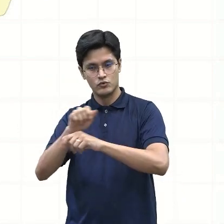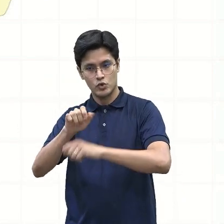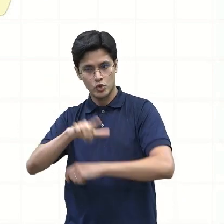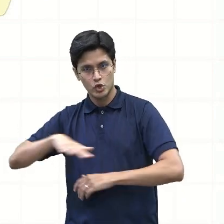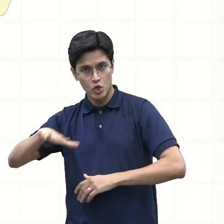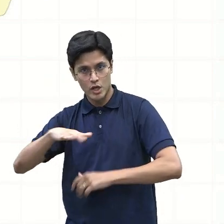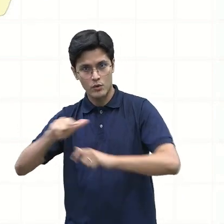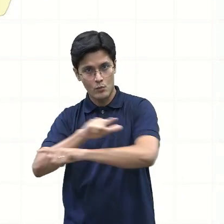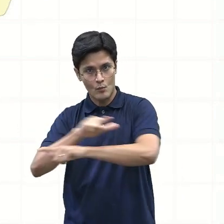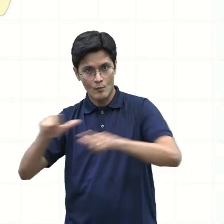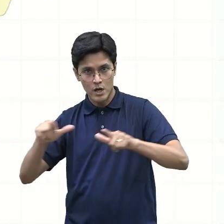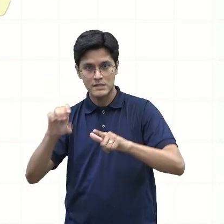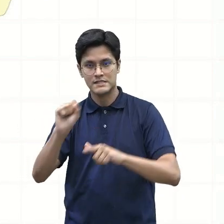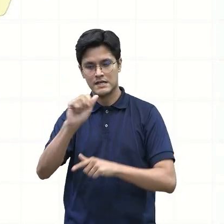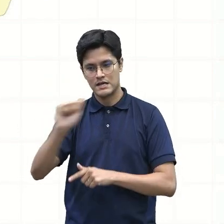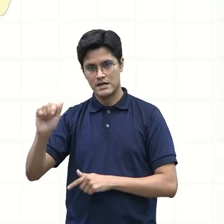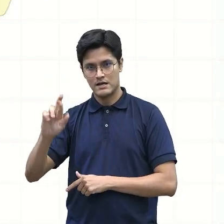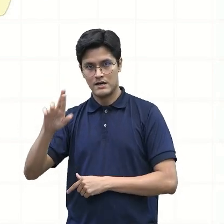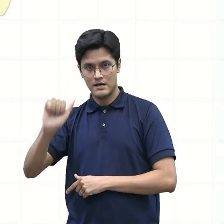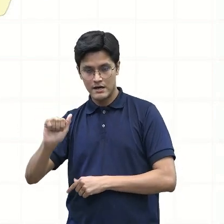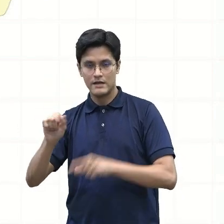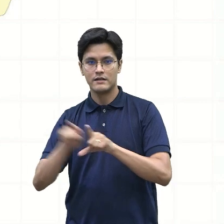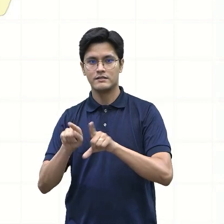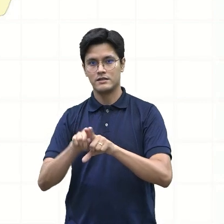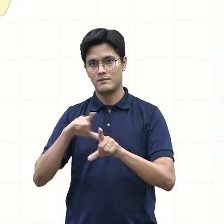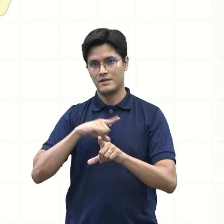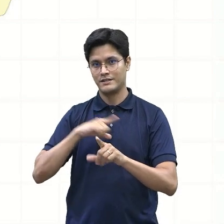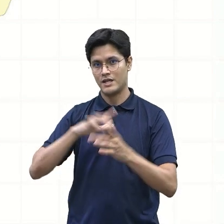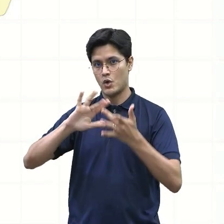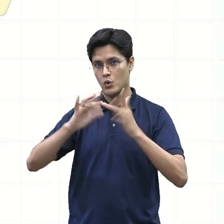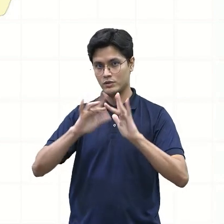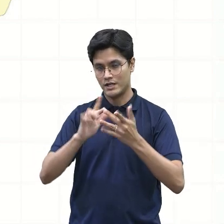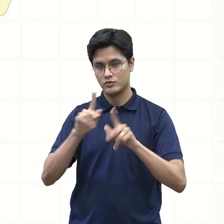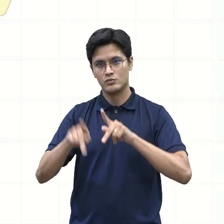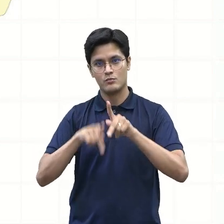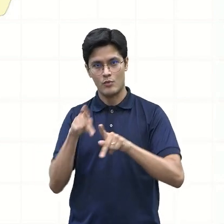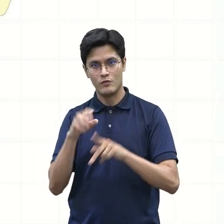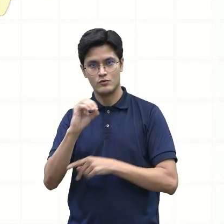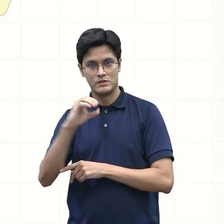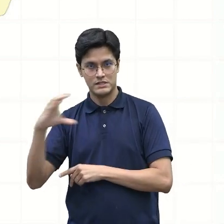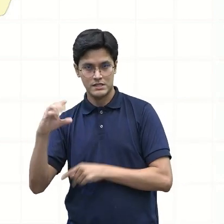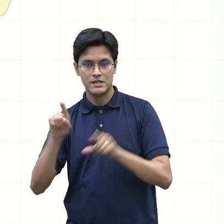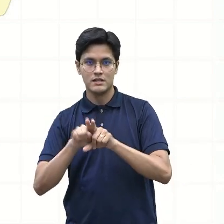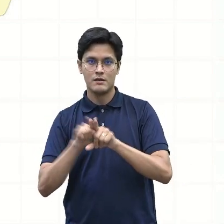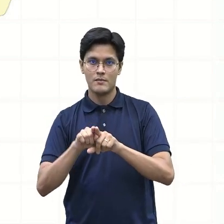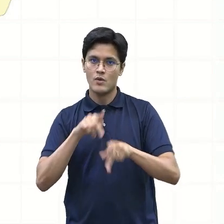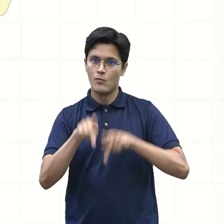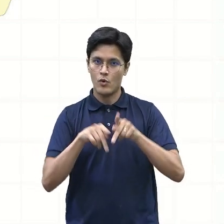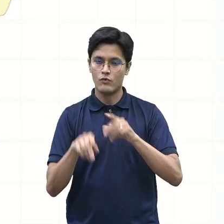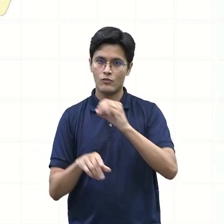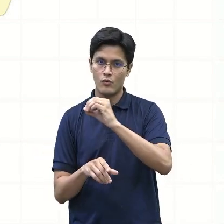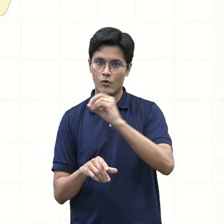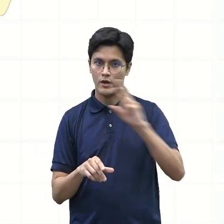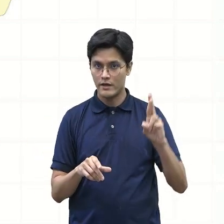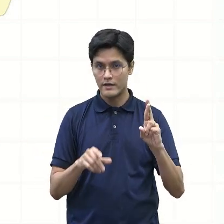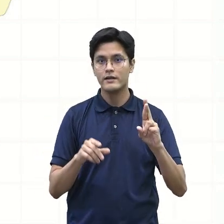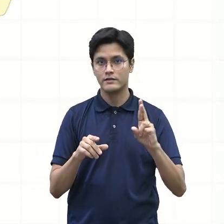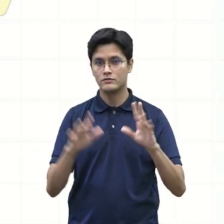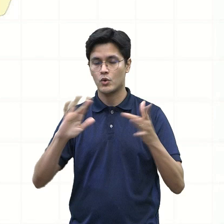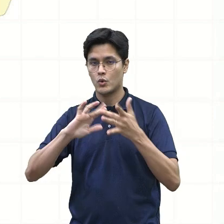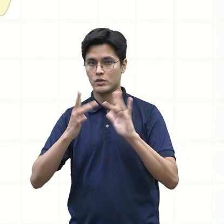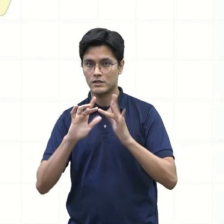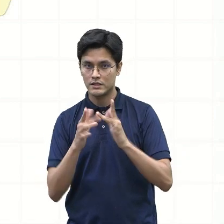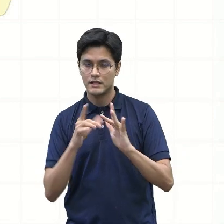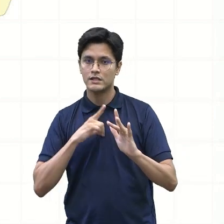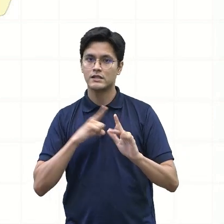com povos ocidentais e orientais. Então, essa região saariana, ela era tida